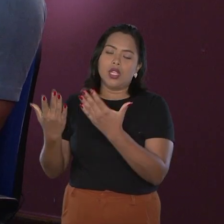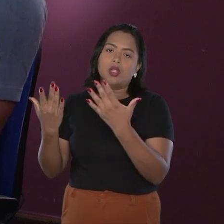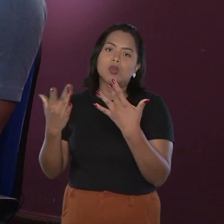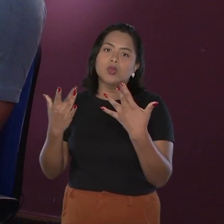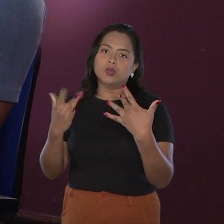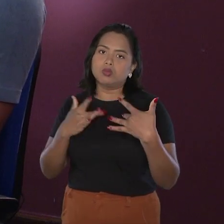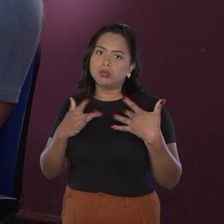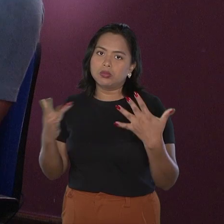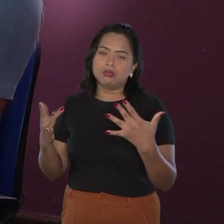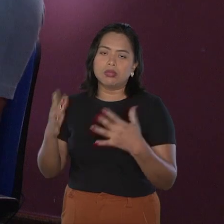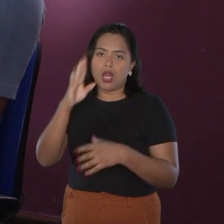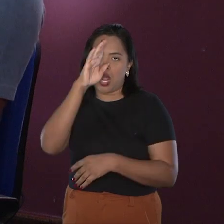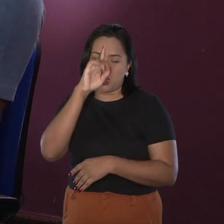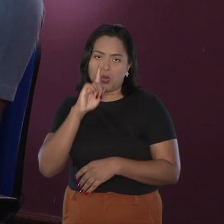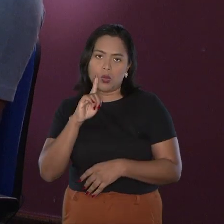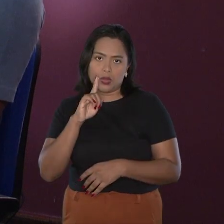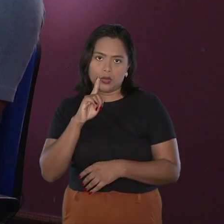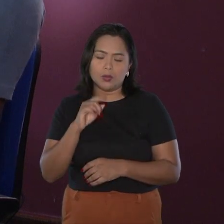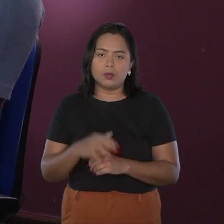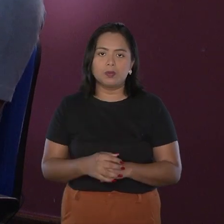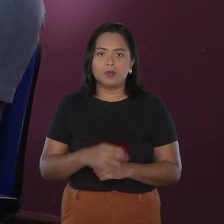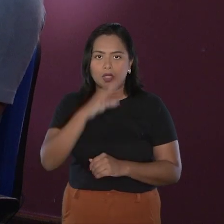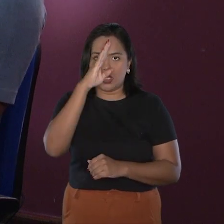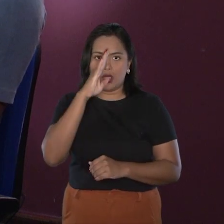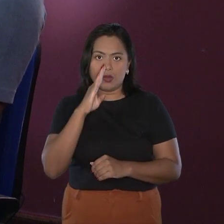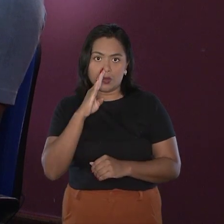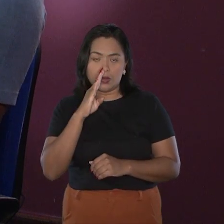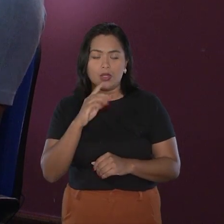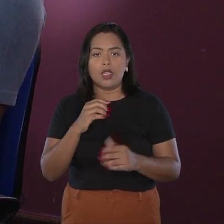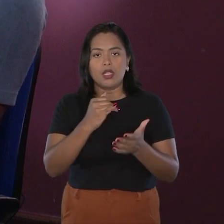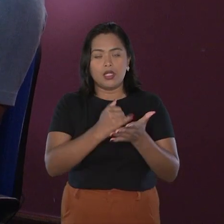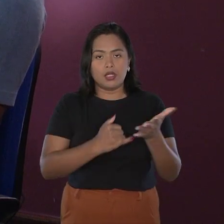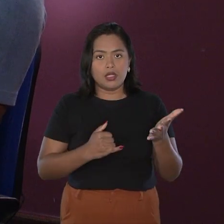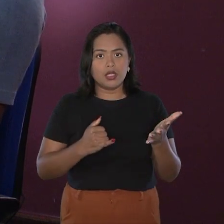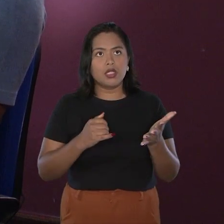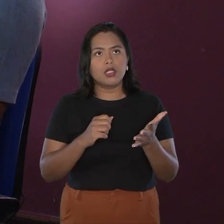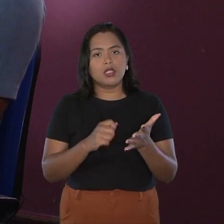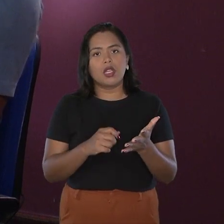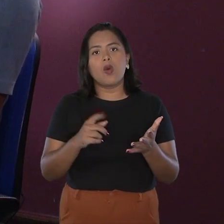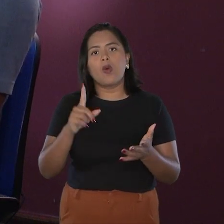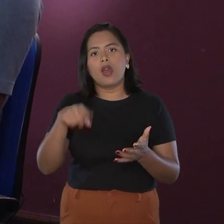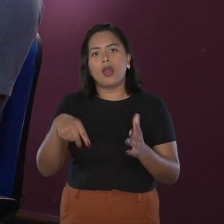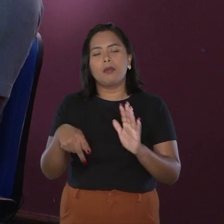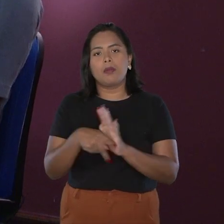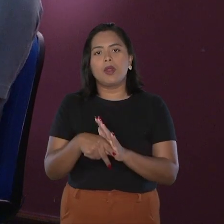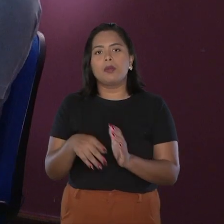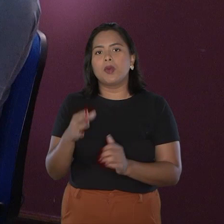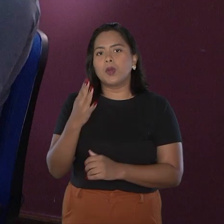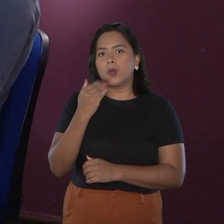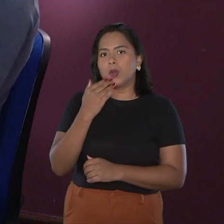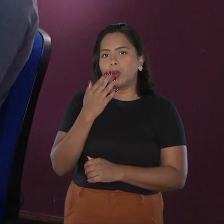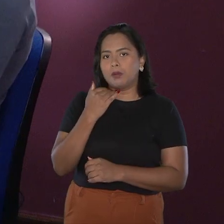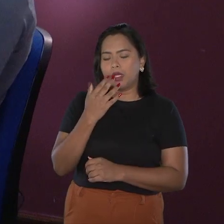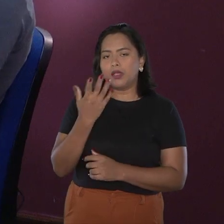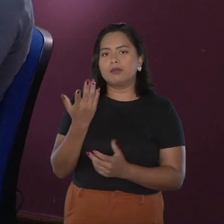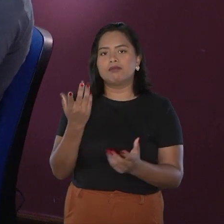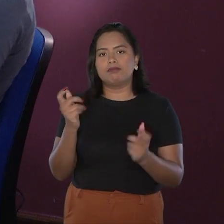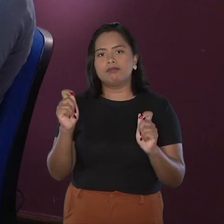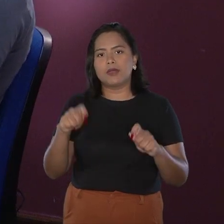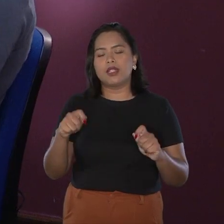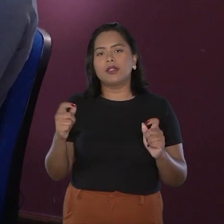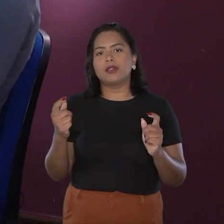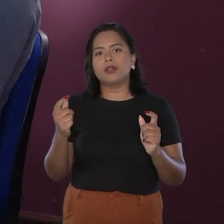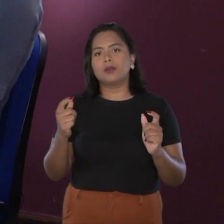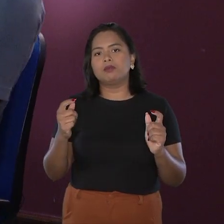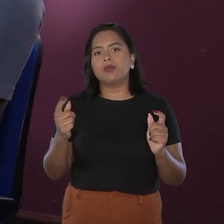é totalmente gratuito no segundo semestre e também a inscrição tá associada a um quilo de alimento não perecível e esse alimento ele vai ser